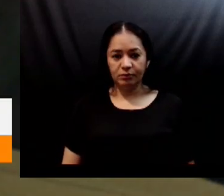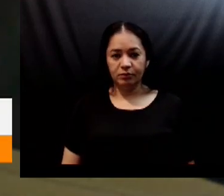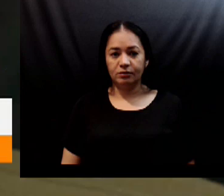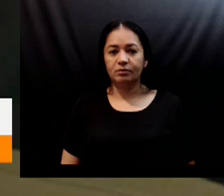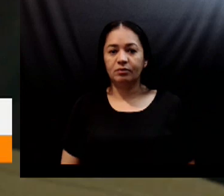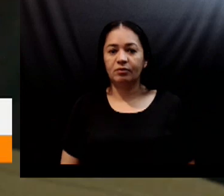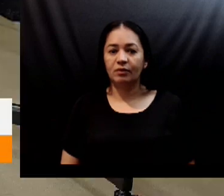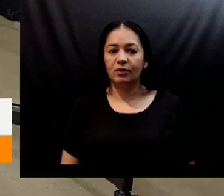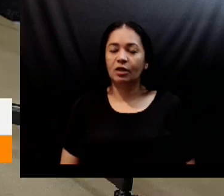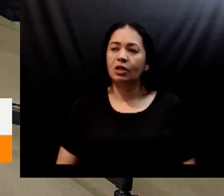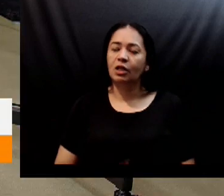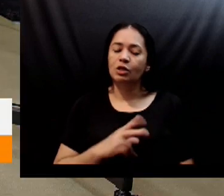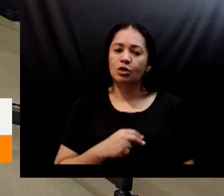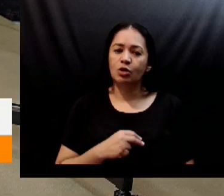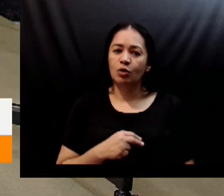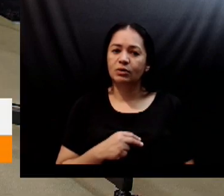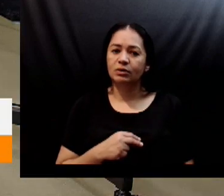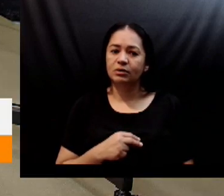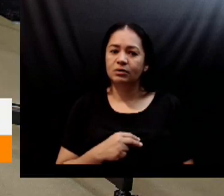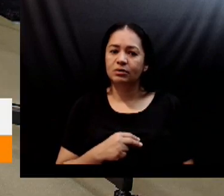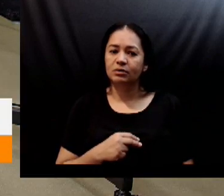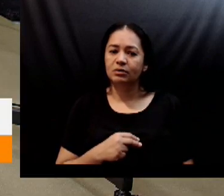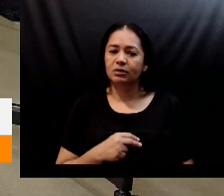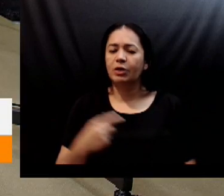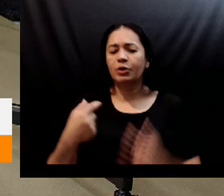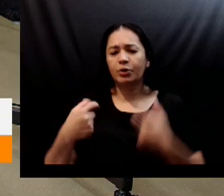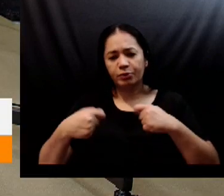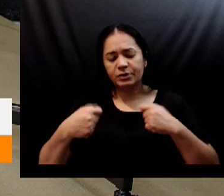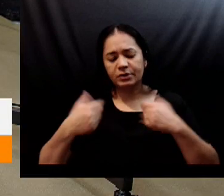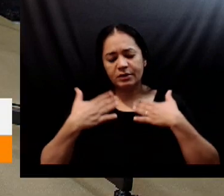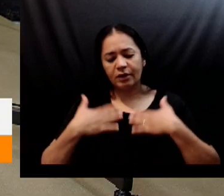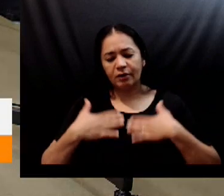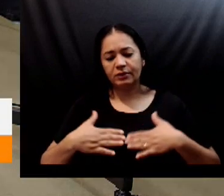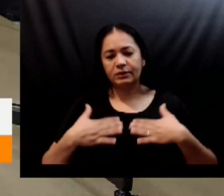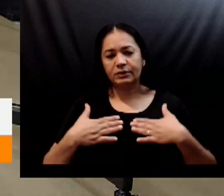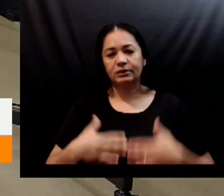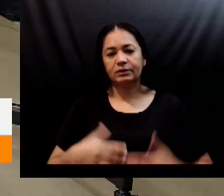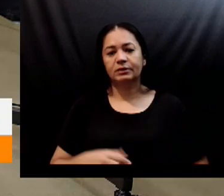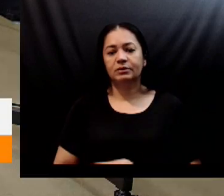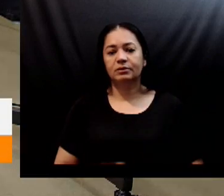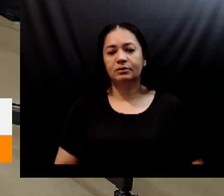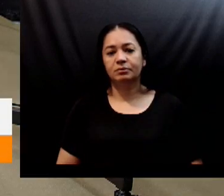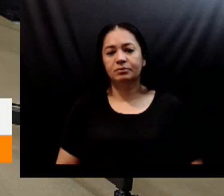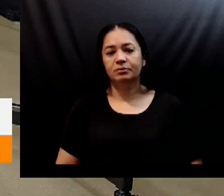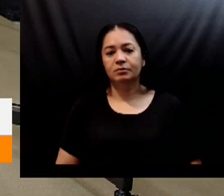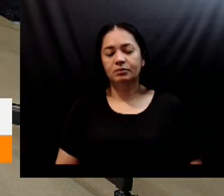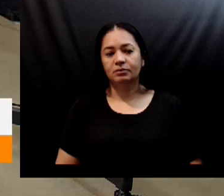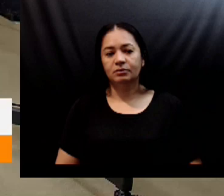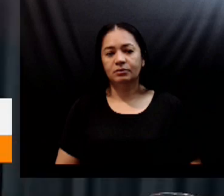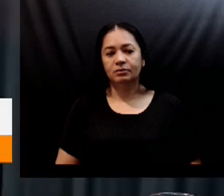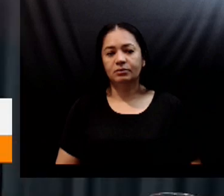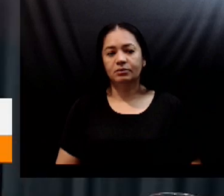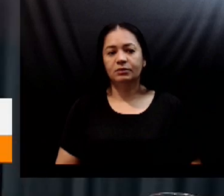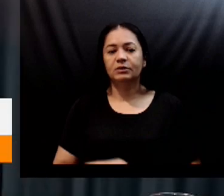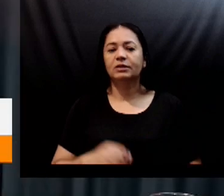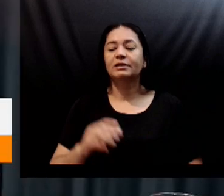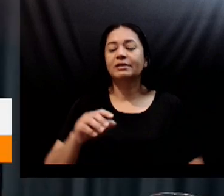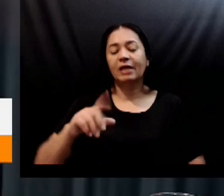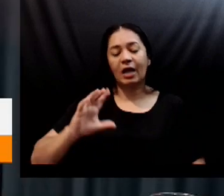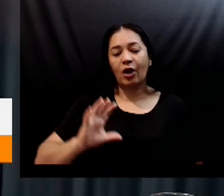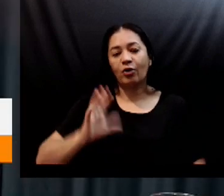"Poxa vida, eu precisava descansar". Sim. Eu acho que ainda vem a culpa, né. Eu acho que